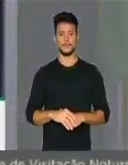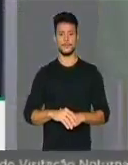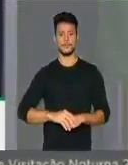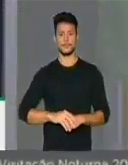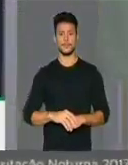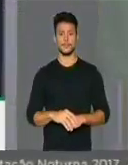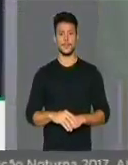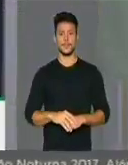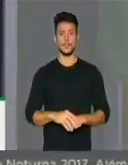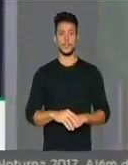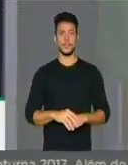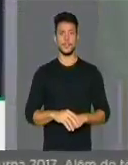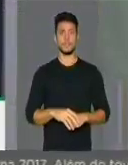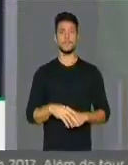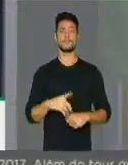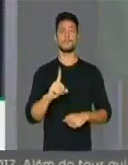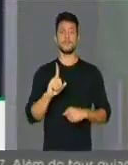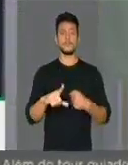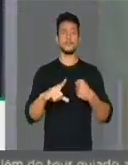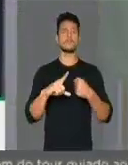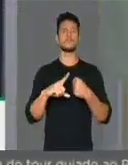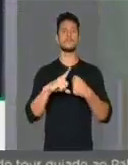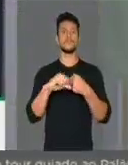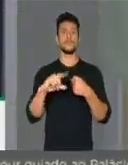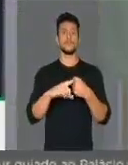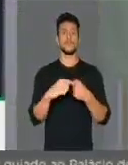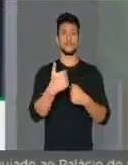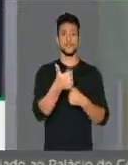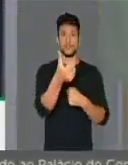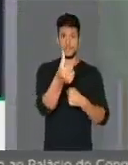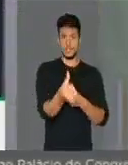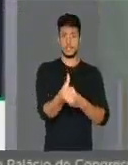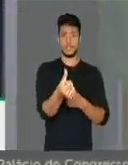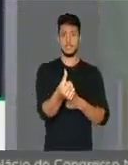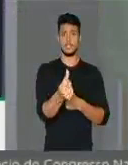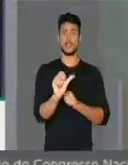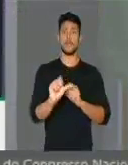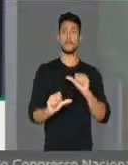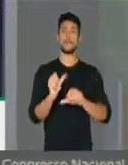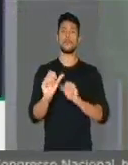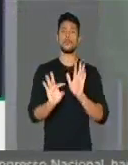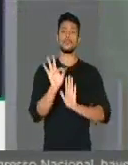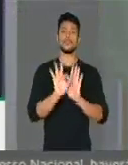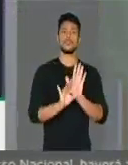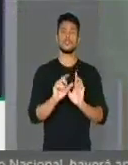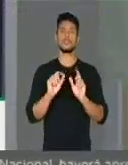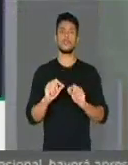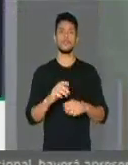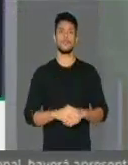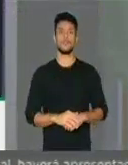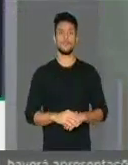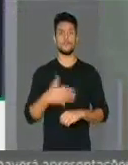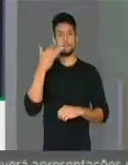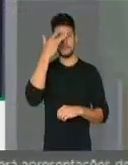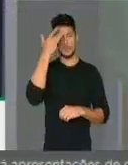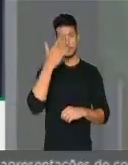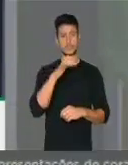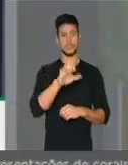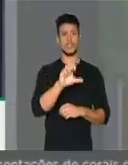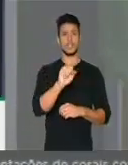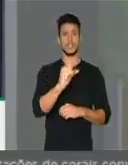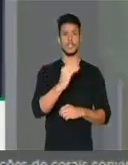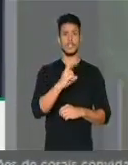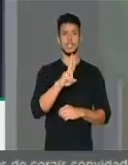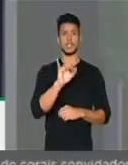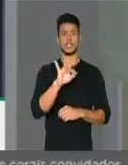Desse ao artigo 16 do projeto de lei a seguinte redação: o escriturador será o